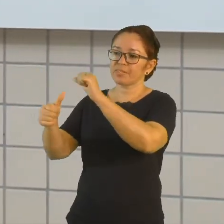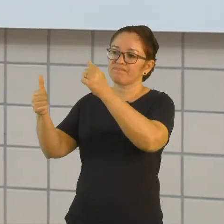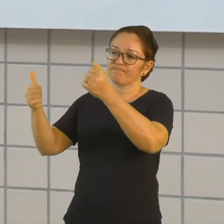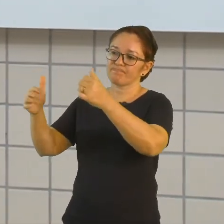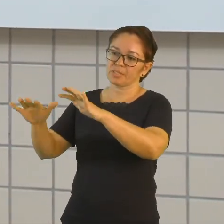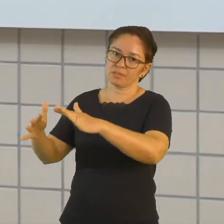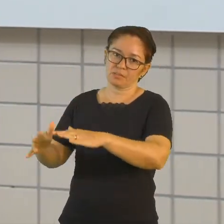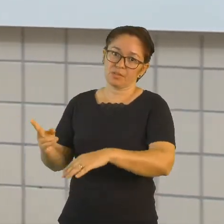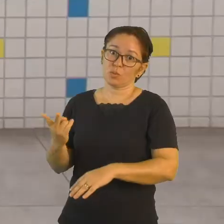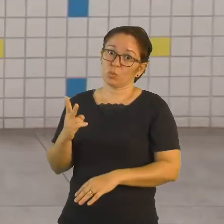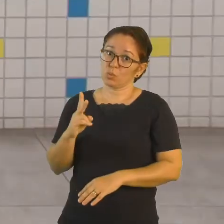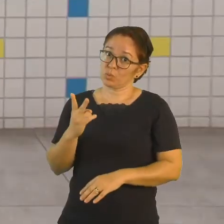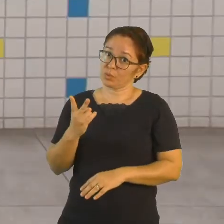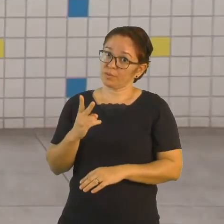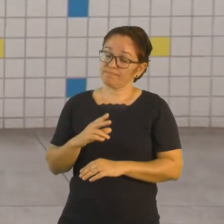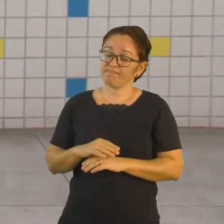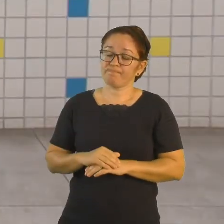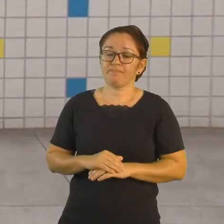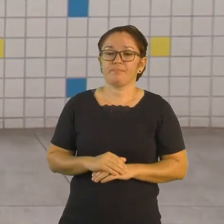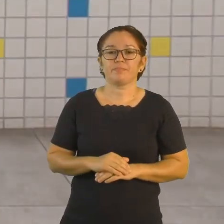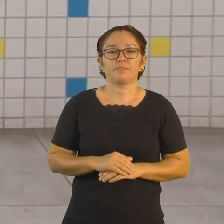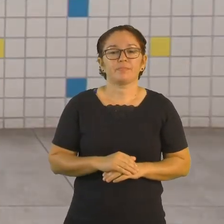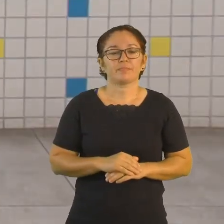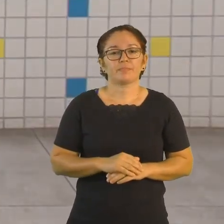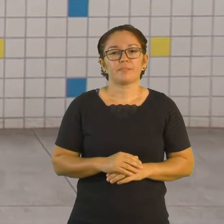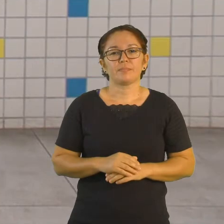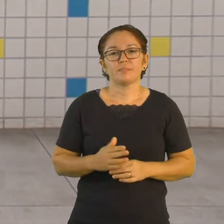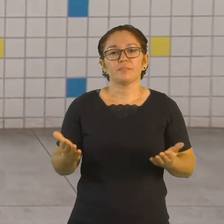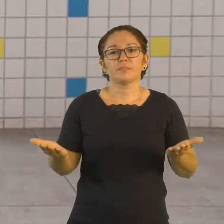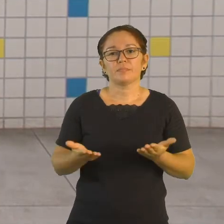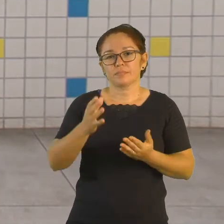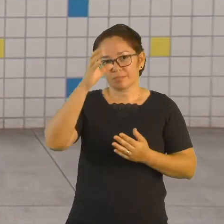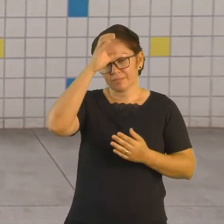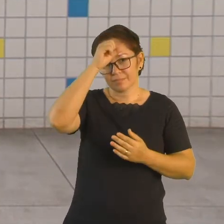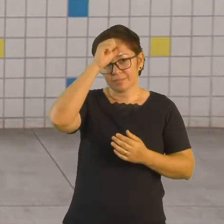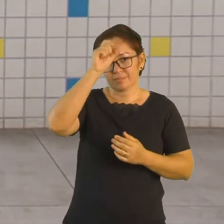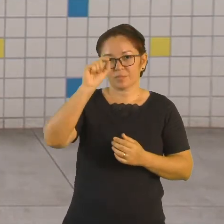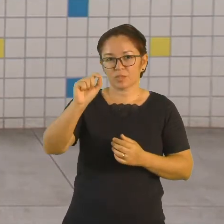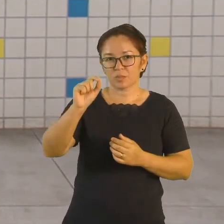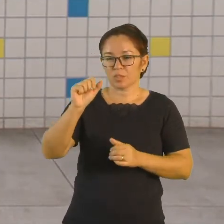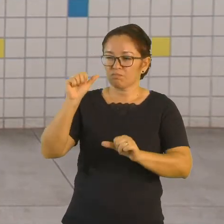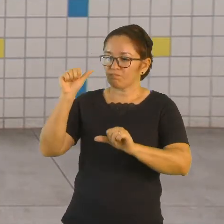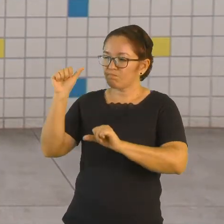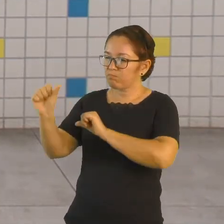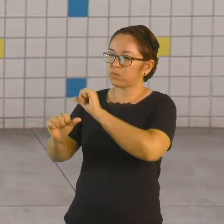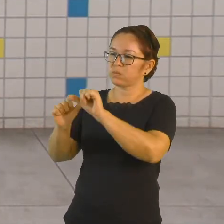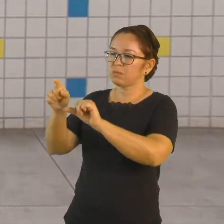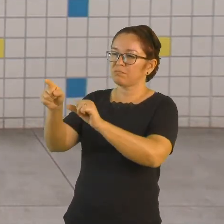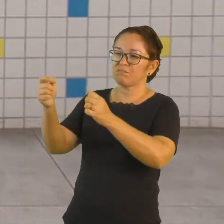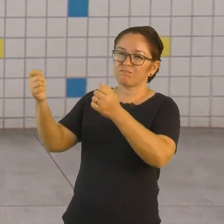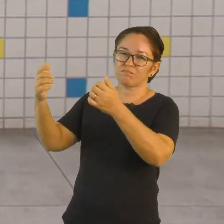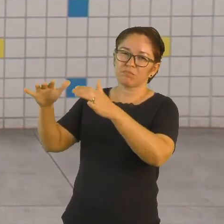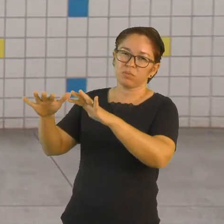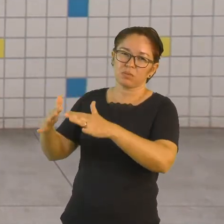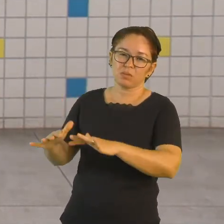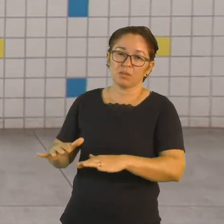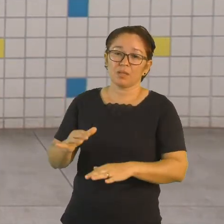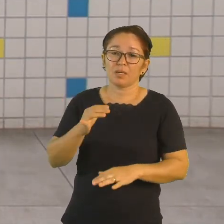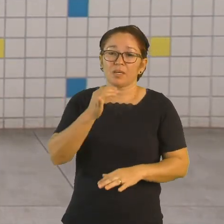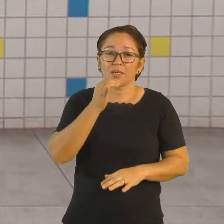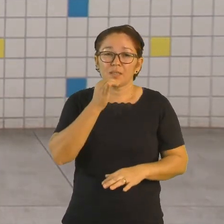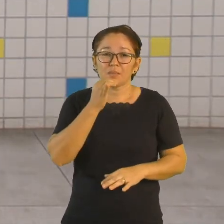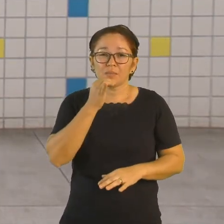negativos. Nós vamos considerar esse impacto negativo quando houver um